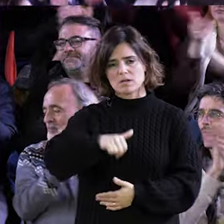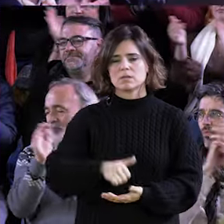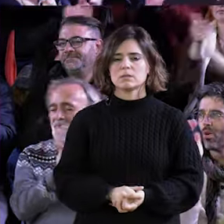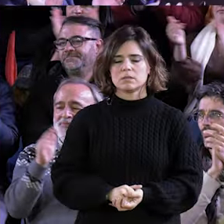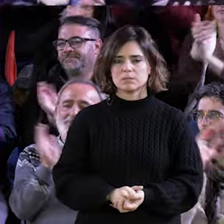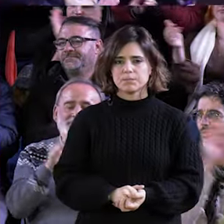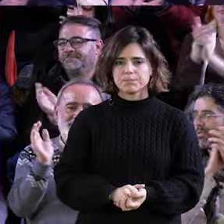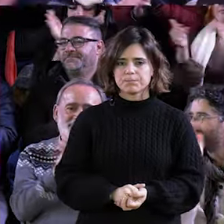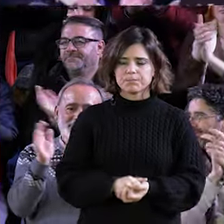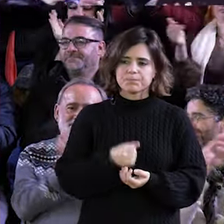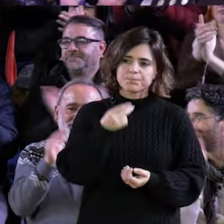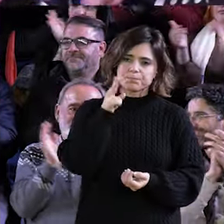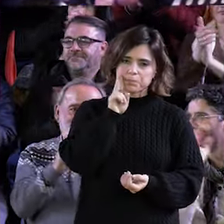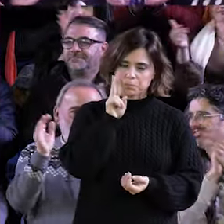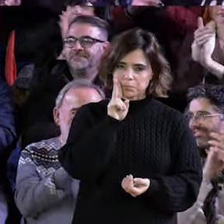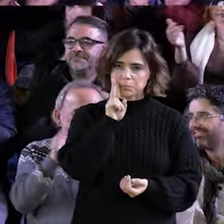E perdoem-me,